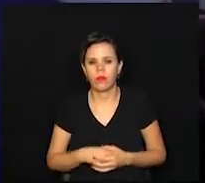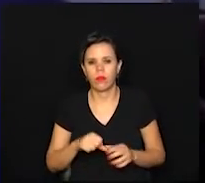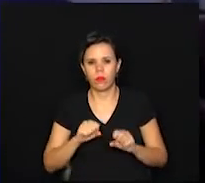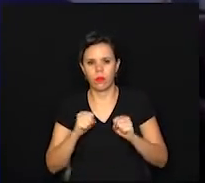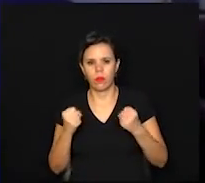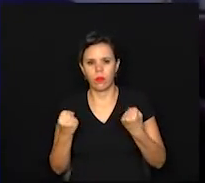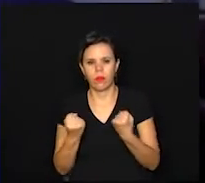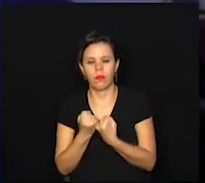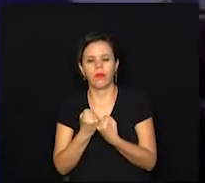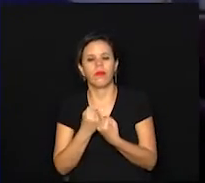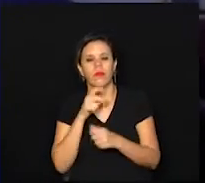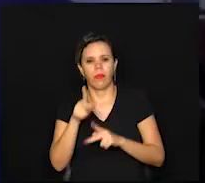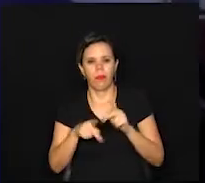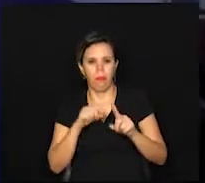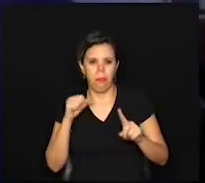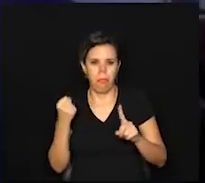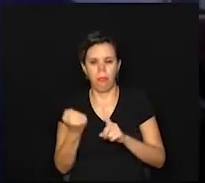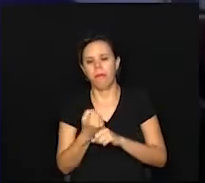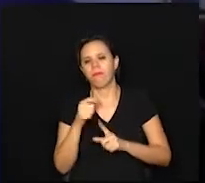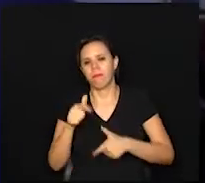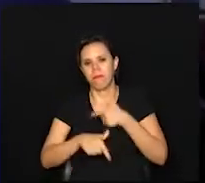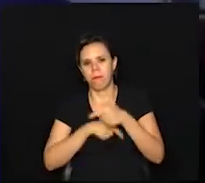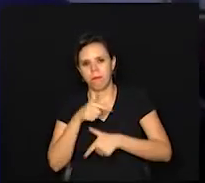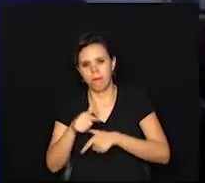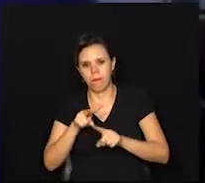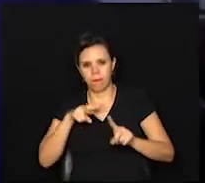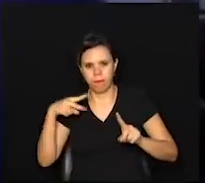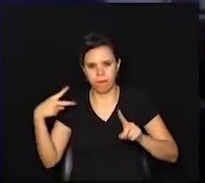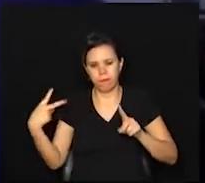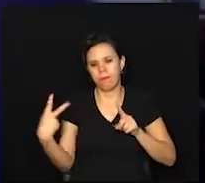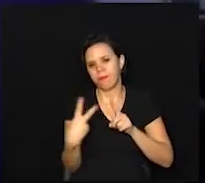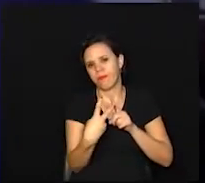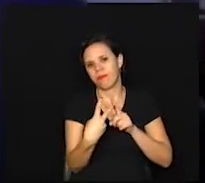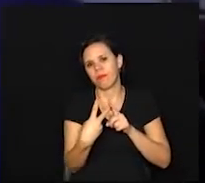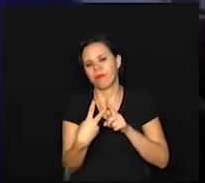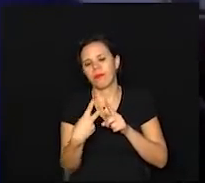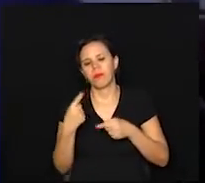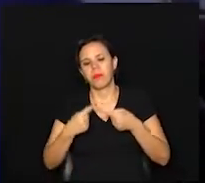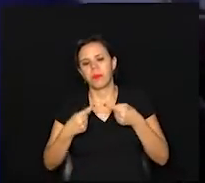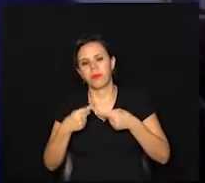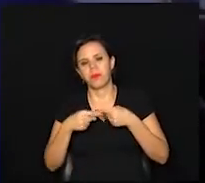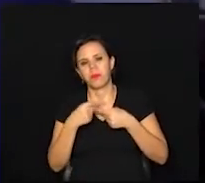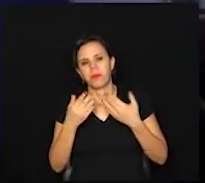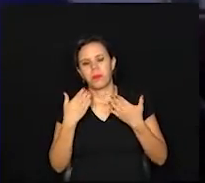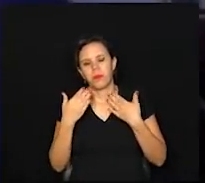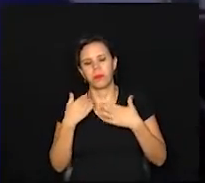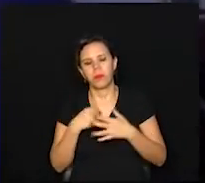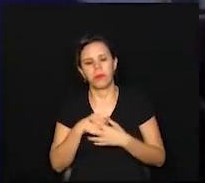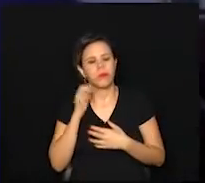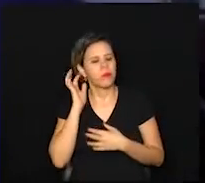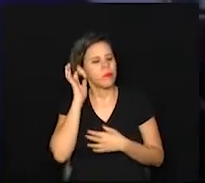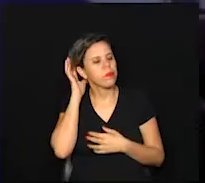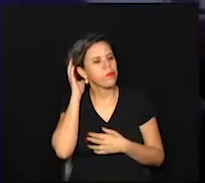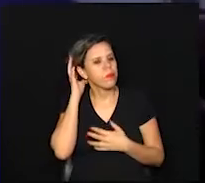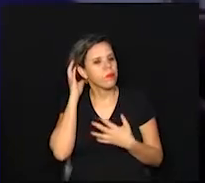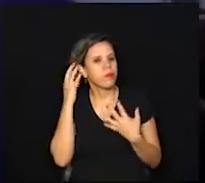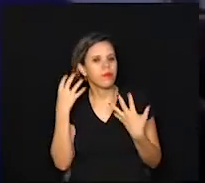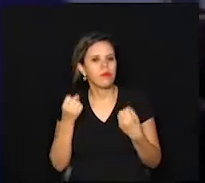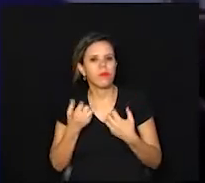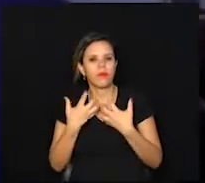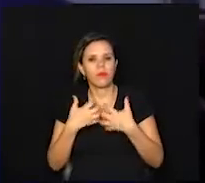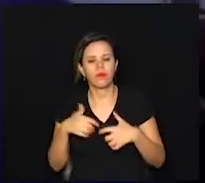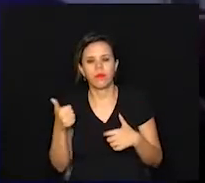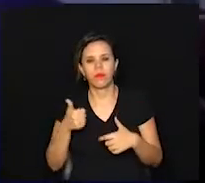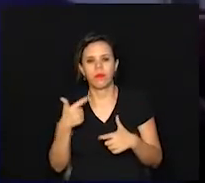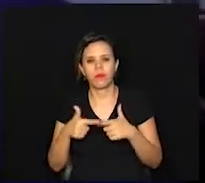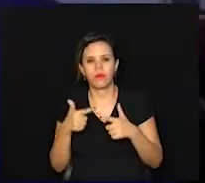né, sempre trabalhavam com a perspectiva de que, olha, como discutir, né, vamos discutir, resolver primeiro das